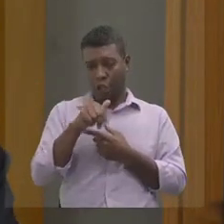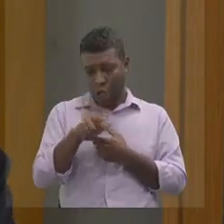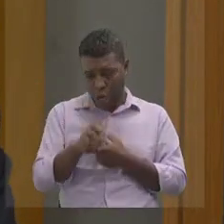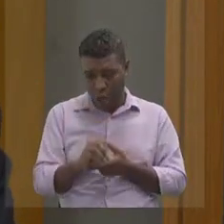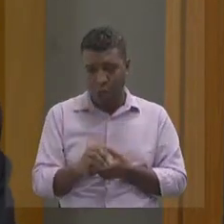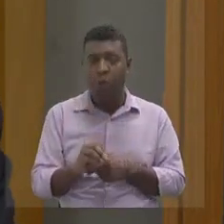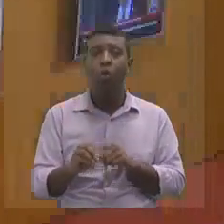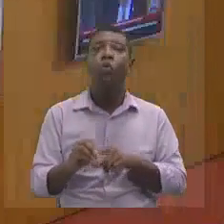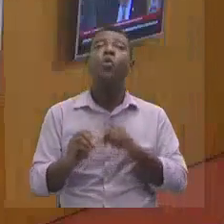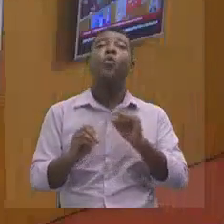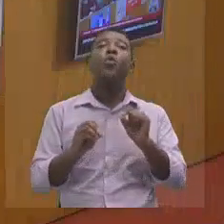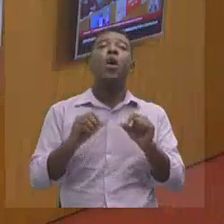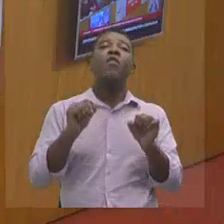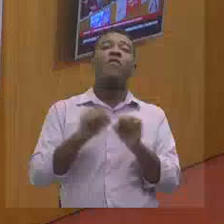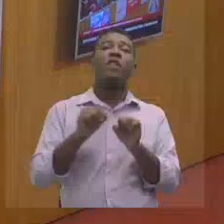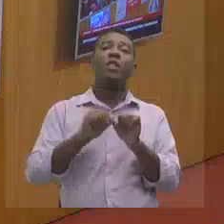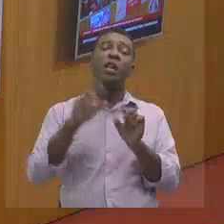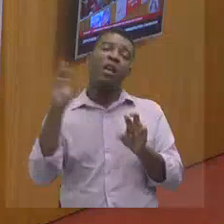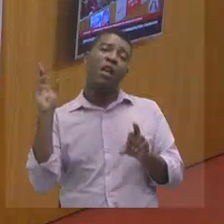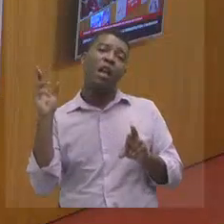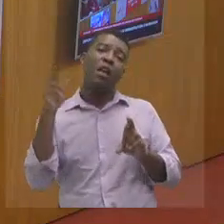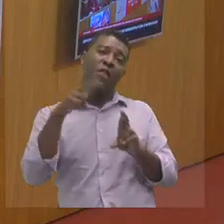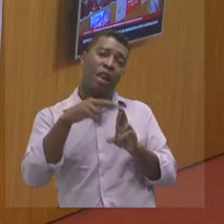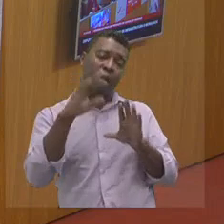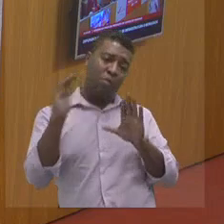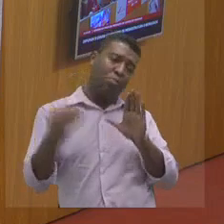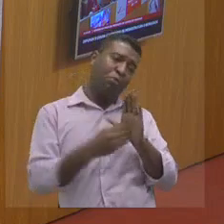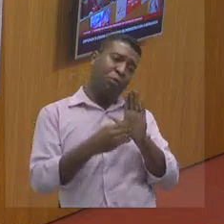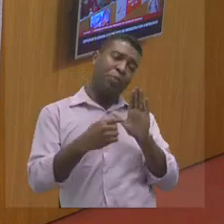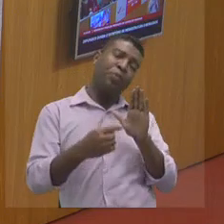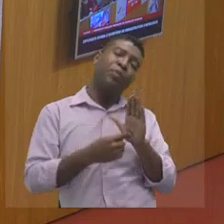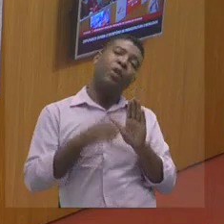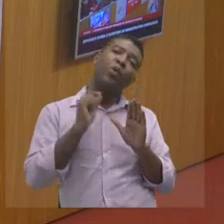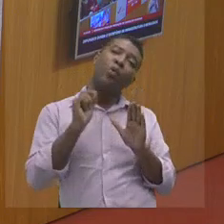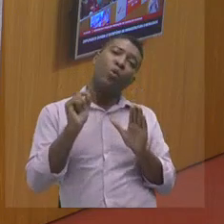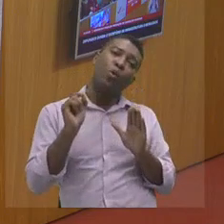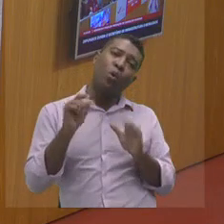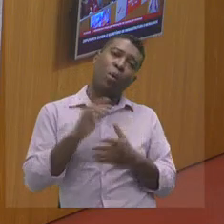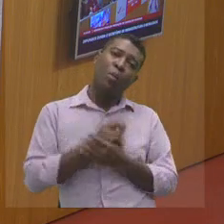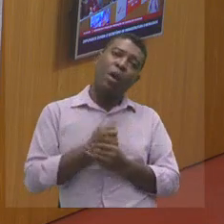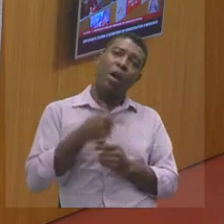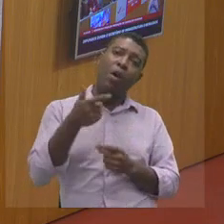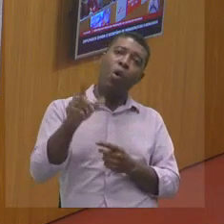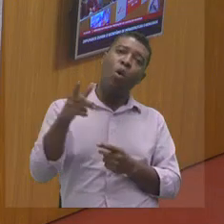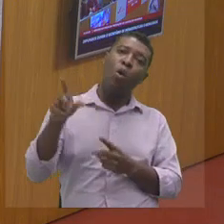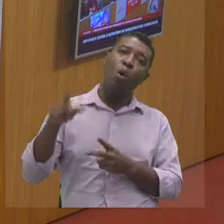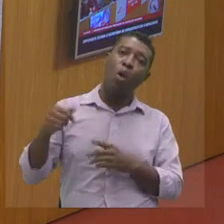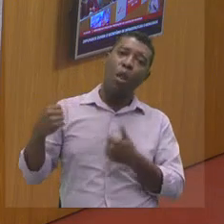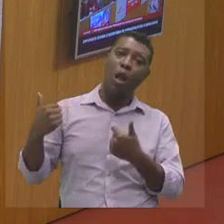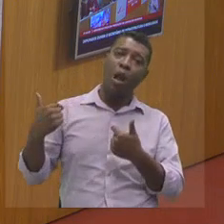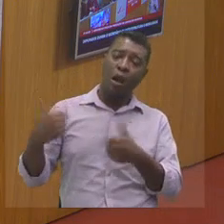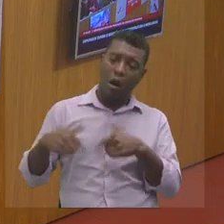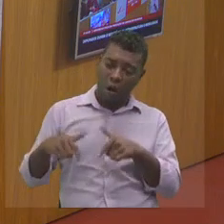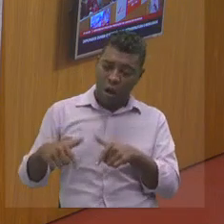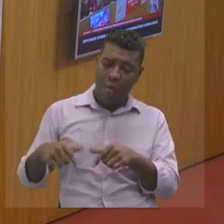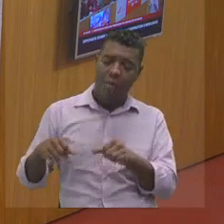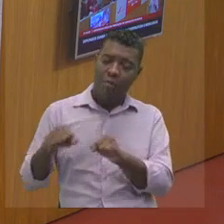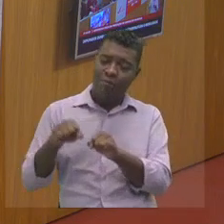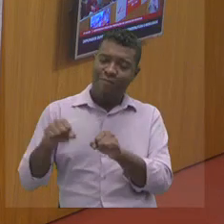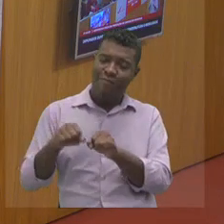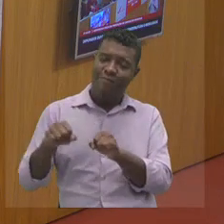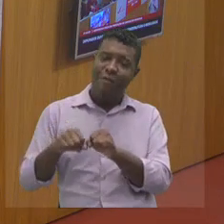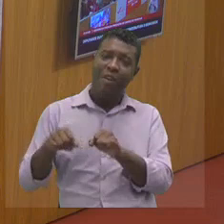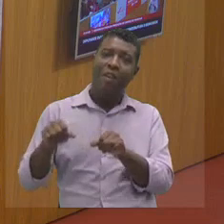fazer uma referência aqui das demais obras que estão sendo realizadas que não é só no alto